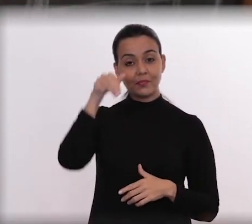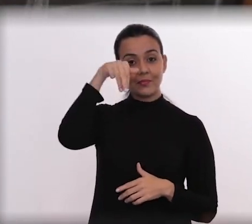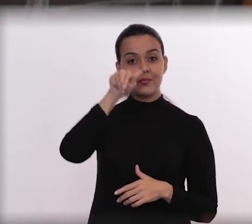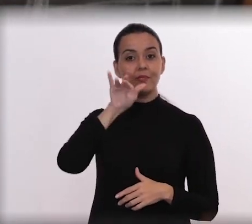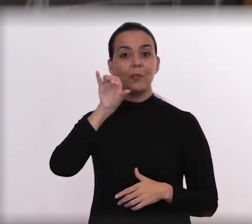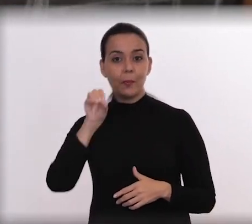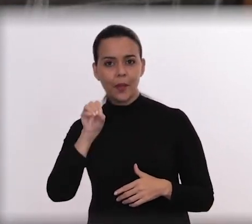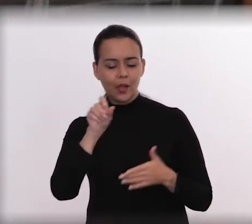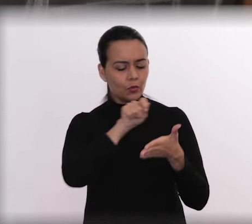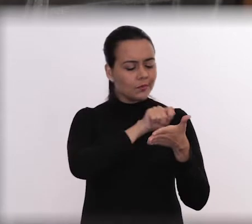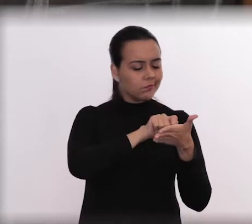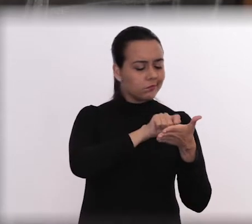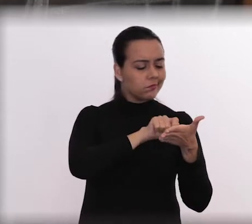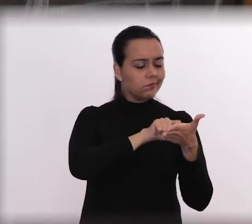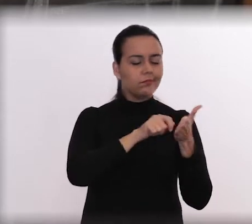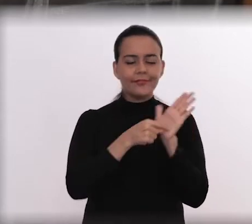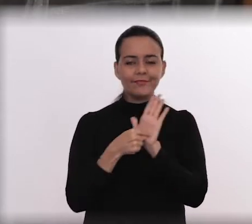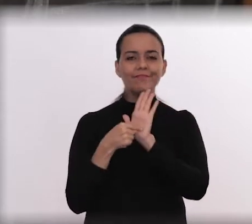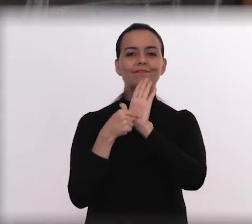que ele produz.